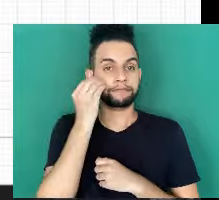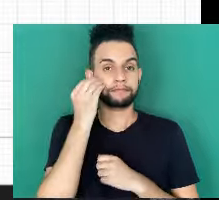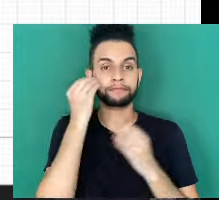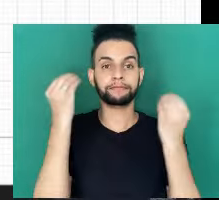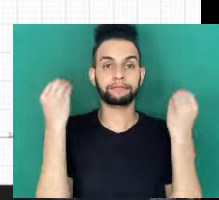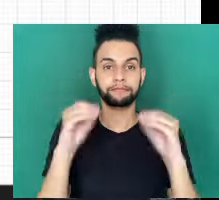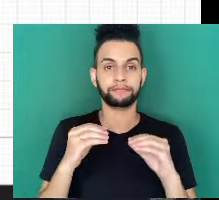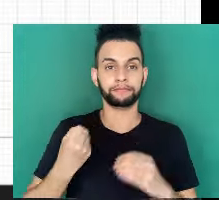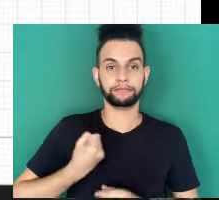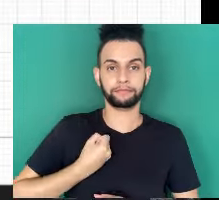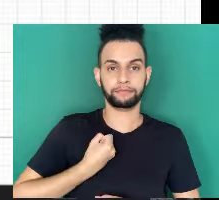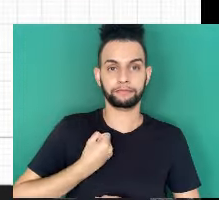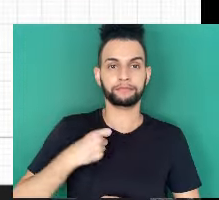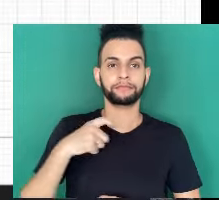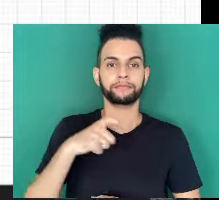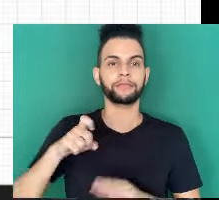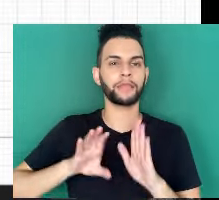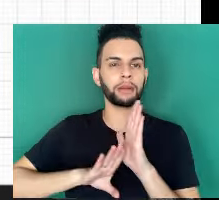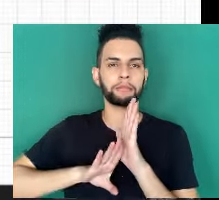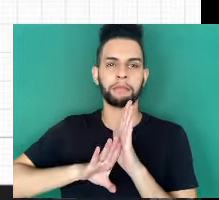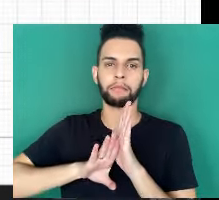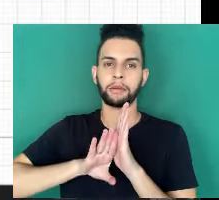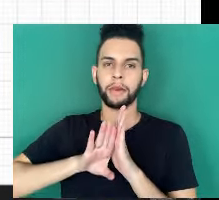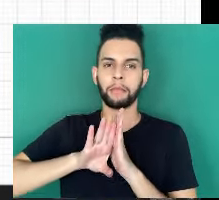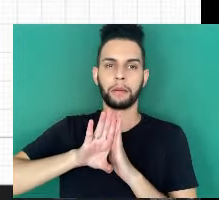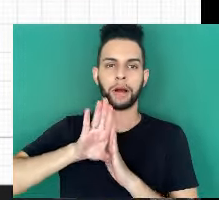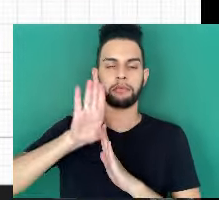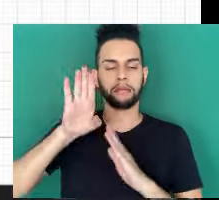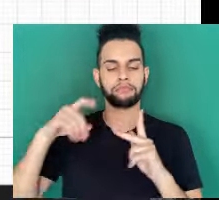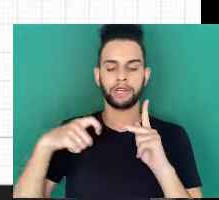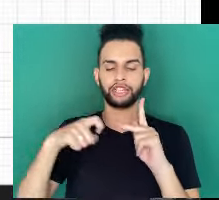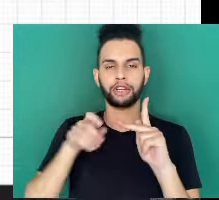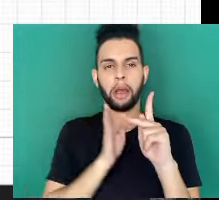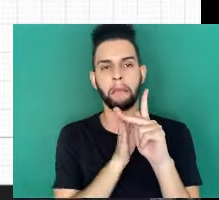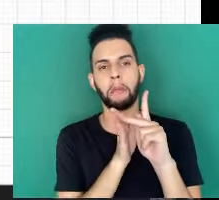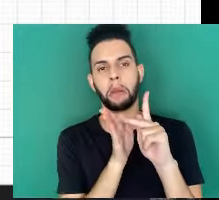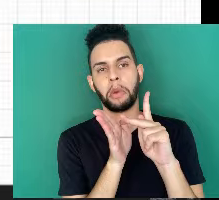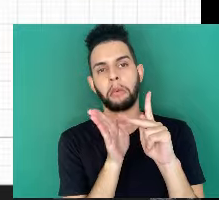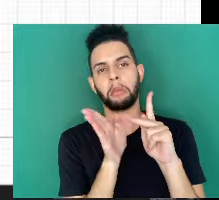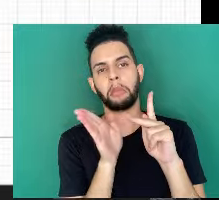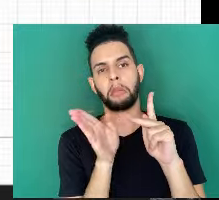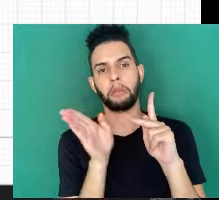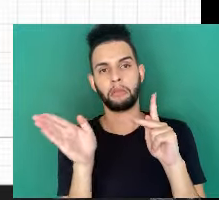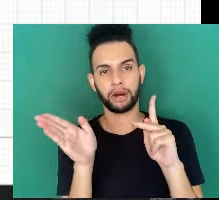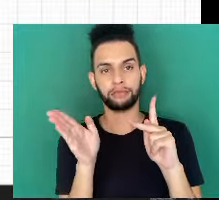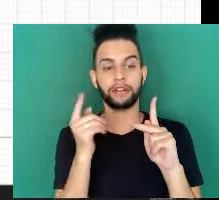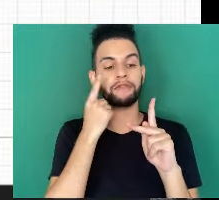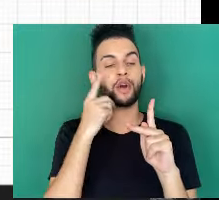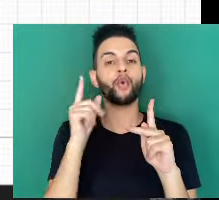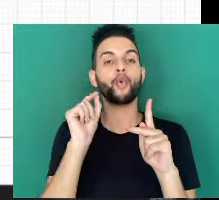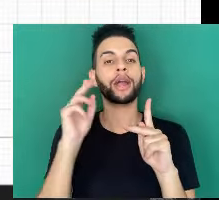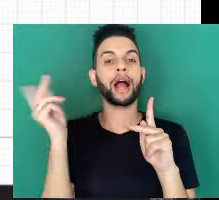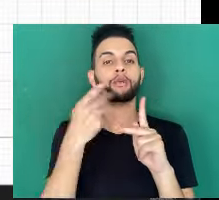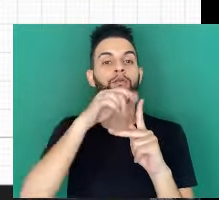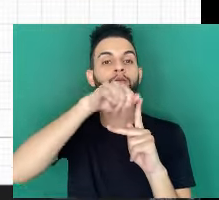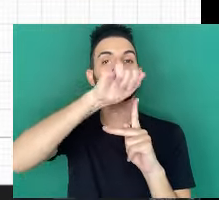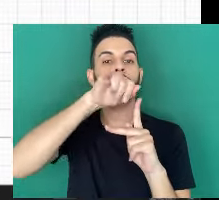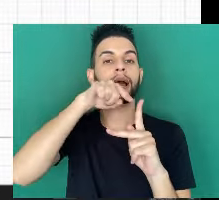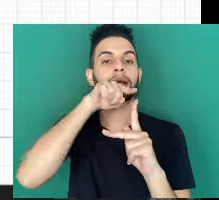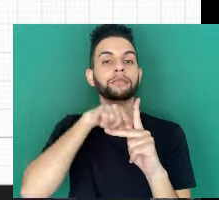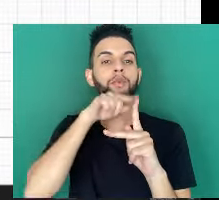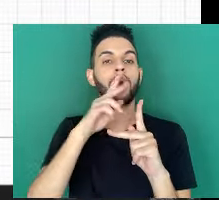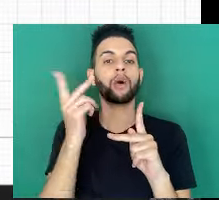x para aumentar cada vez mais e ver o que acontece com o valor de y. Então eu vou animar aqui esse